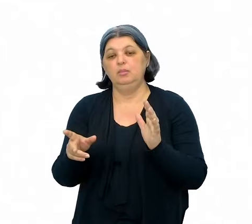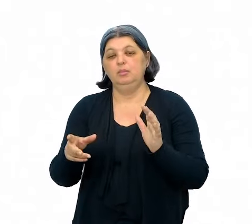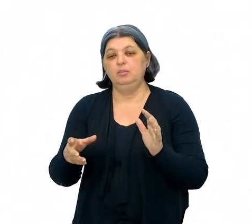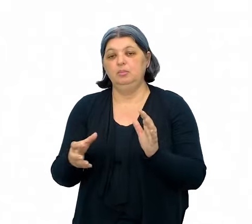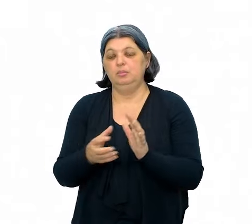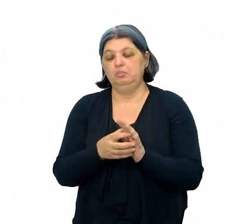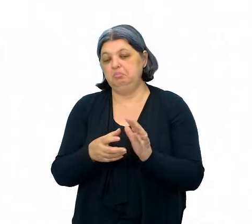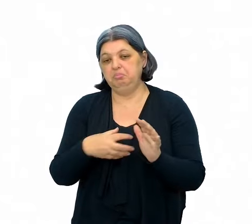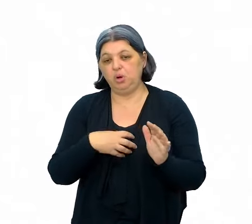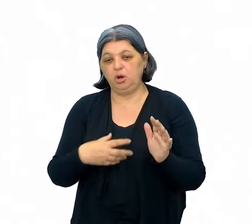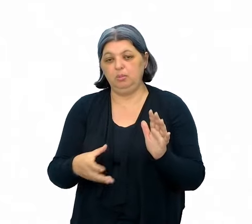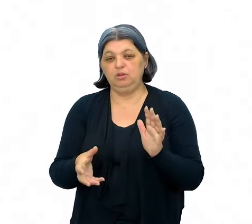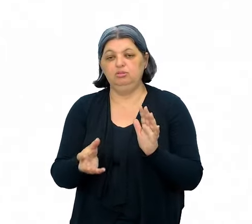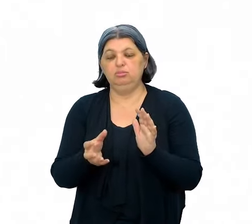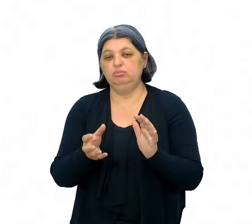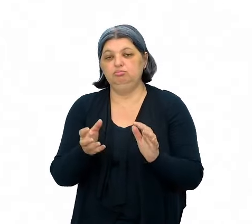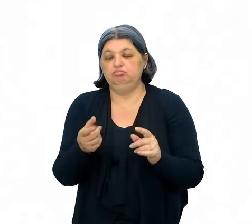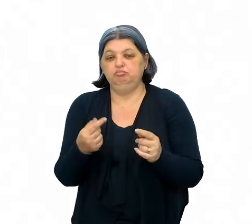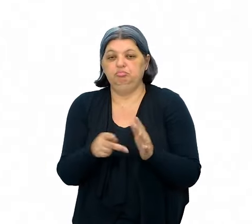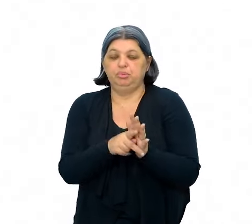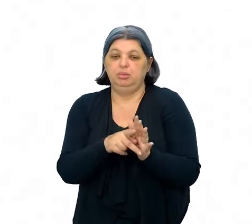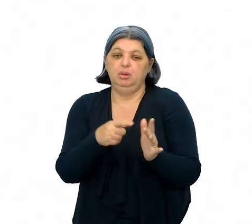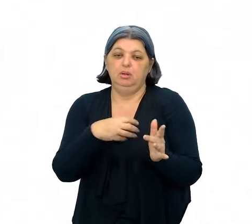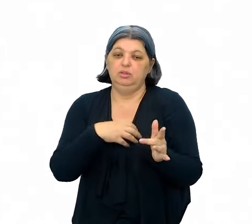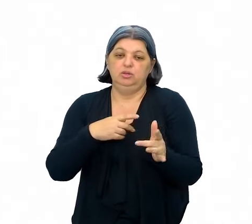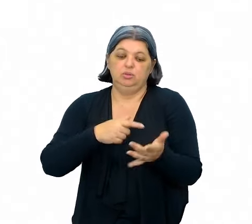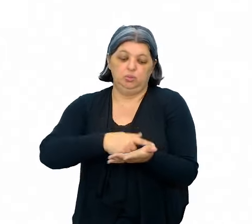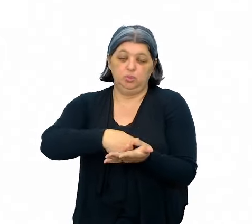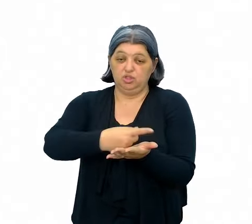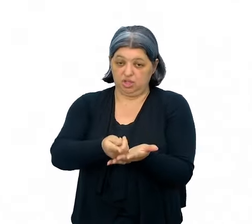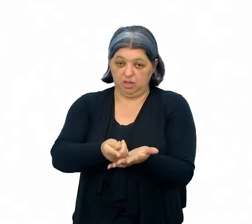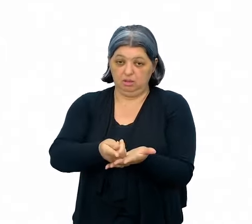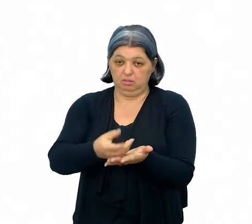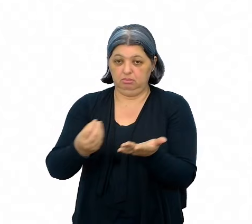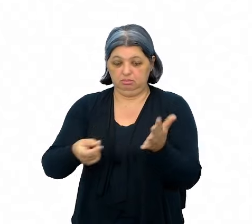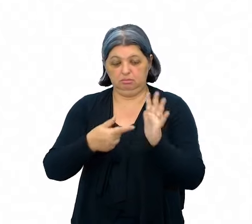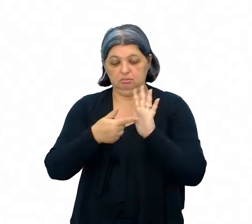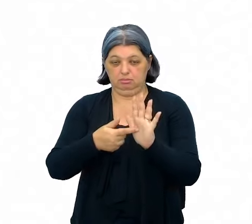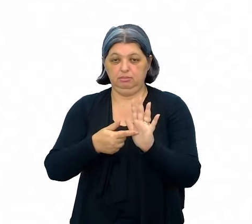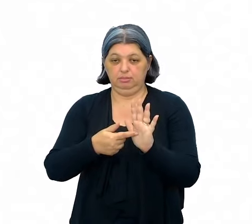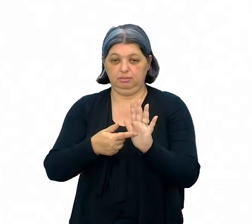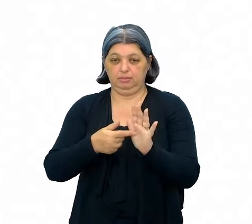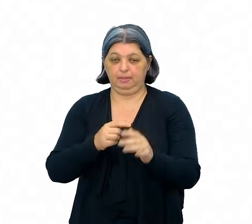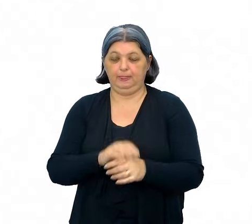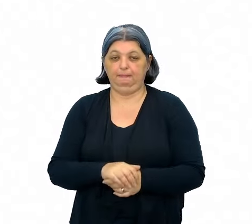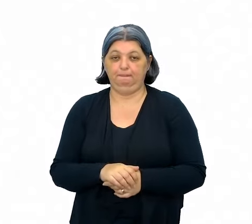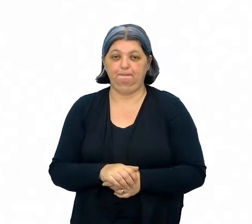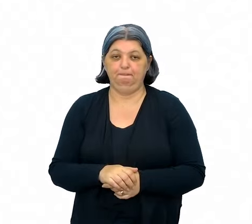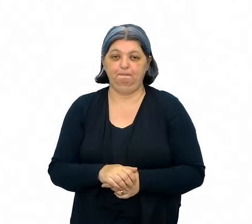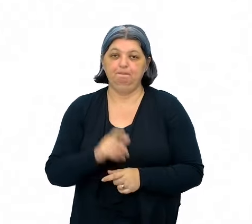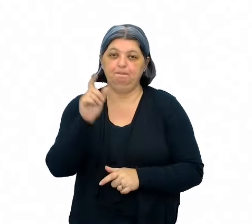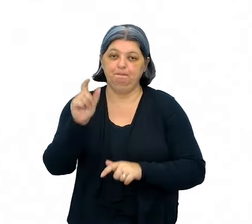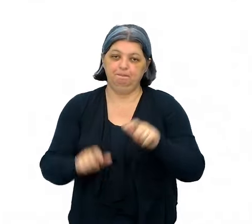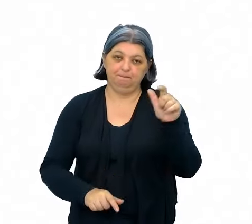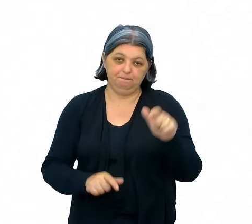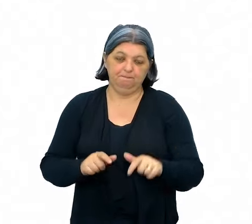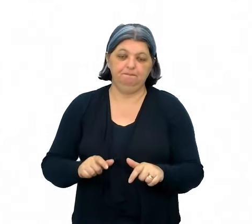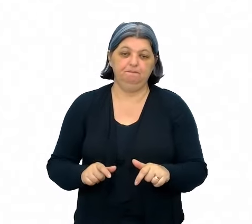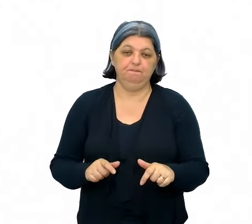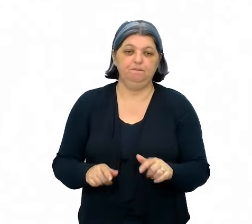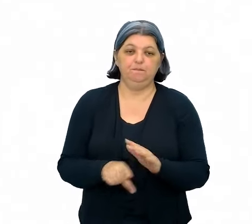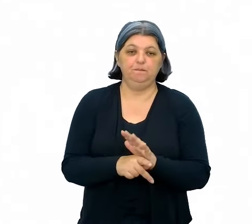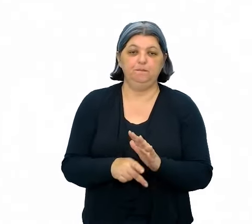gênero. Essa habilidade trata sobre a produção de texto, considerando que os estudantes terão que reescrever uma